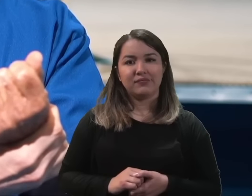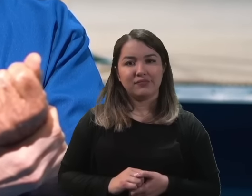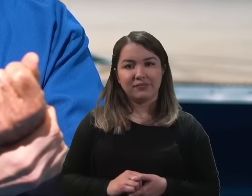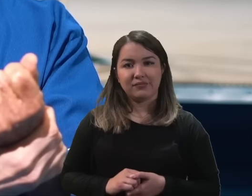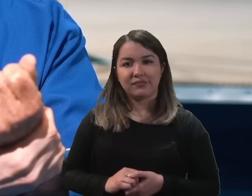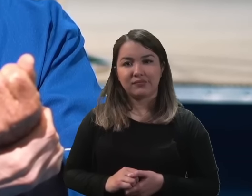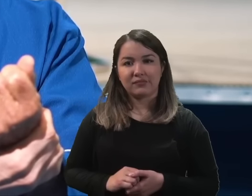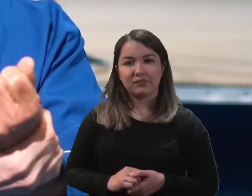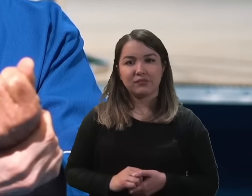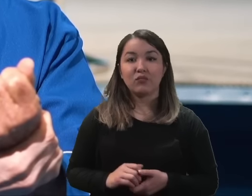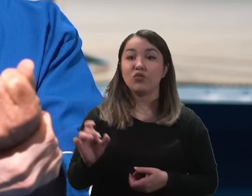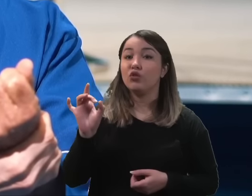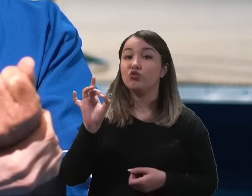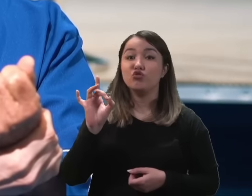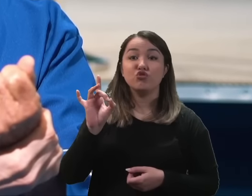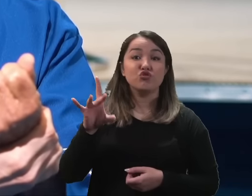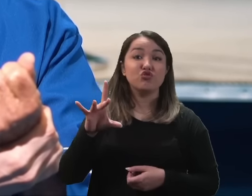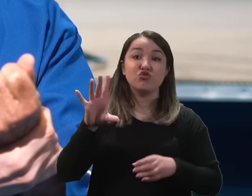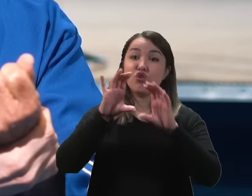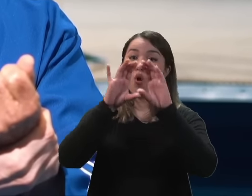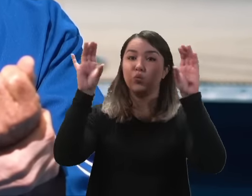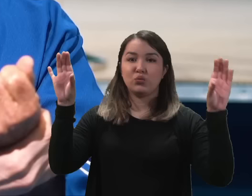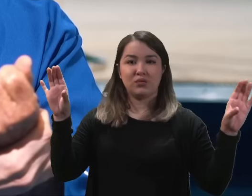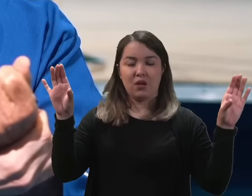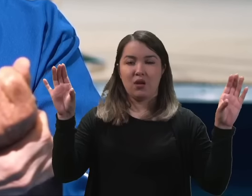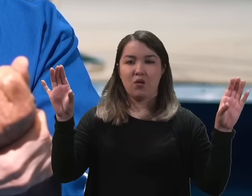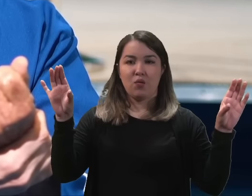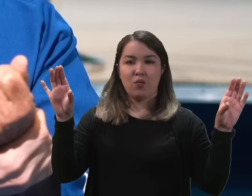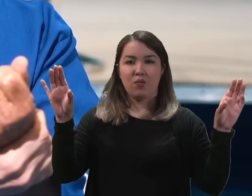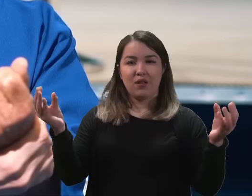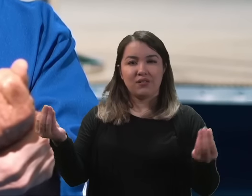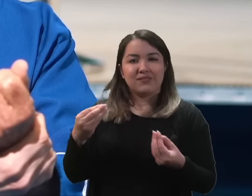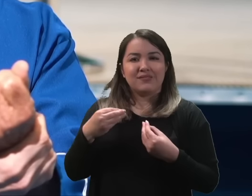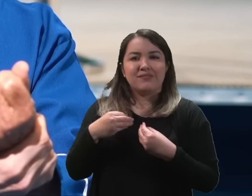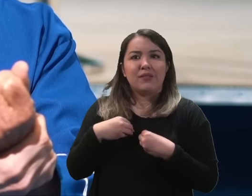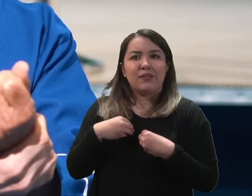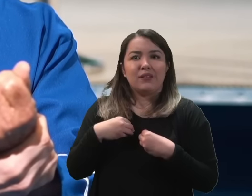e só o céu nos trará a realidade